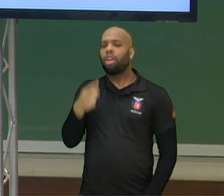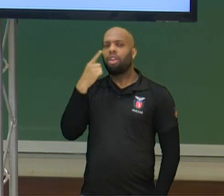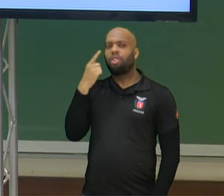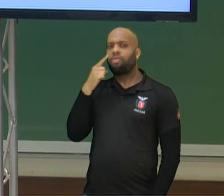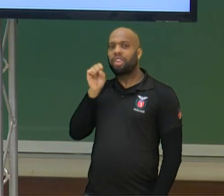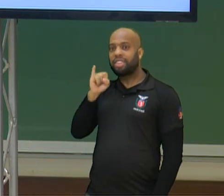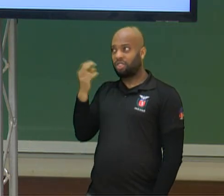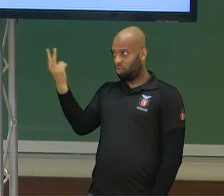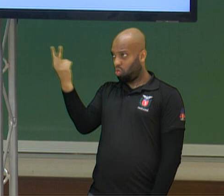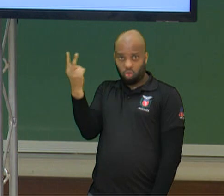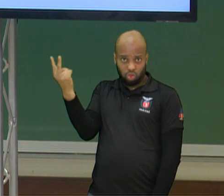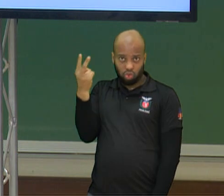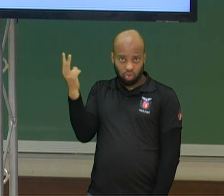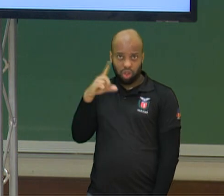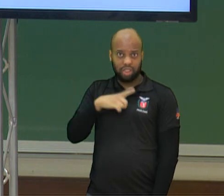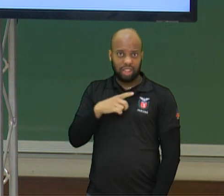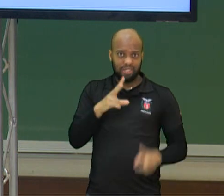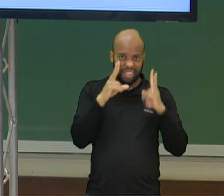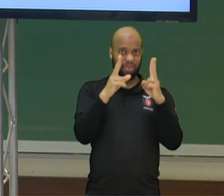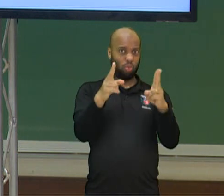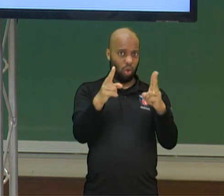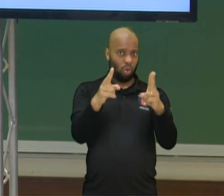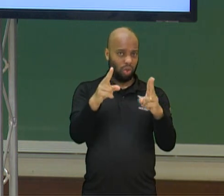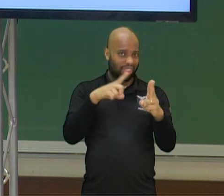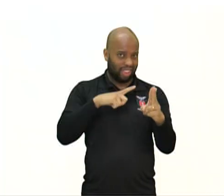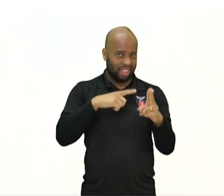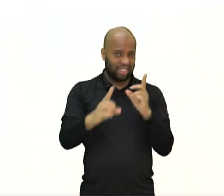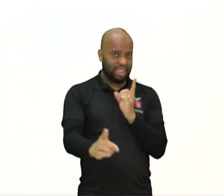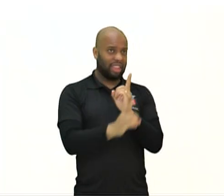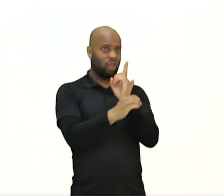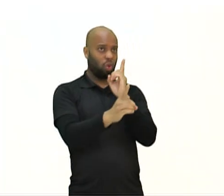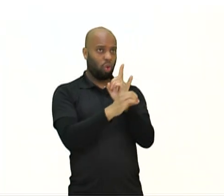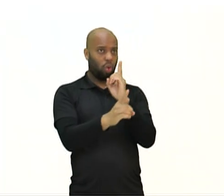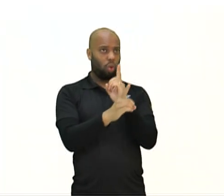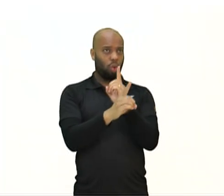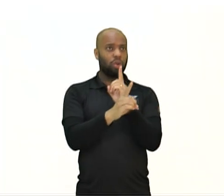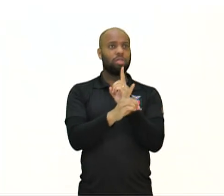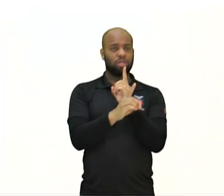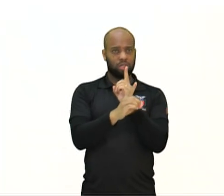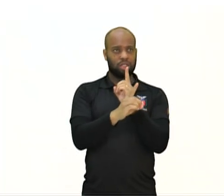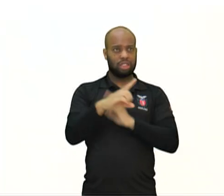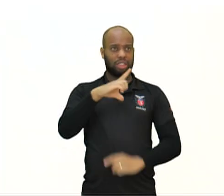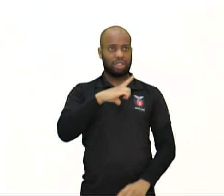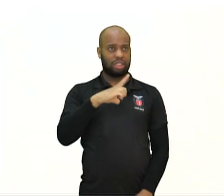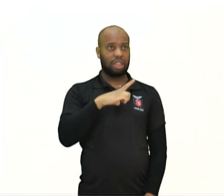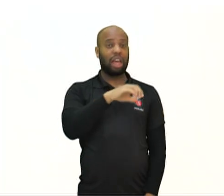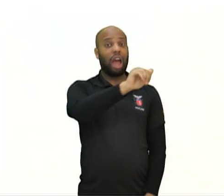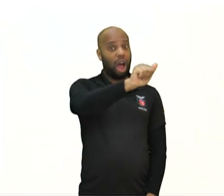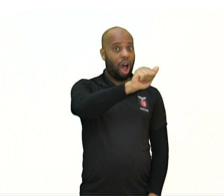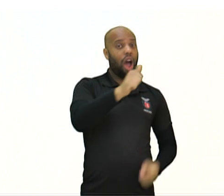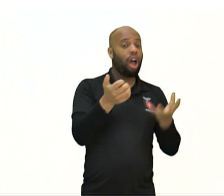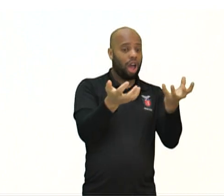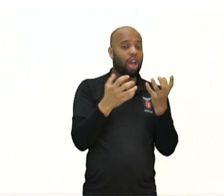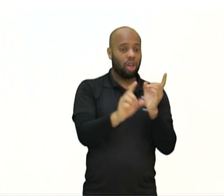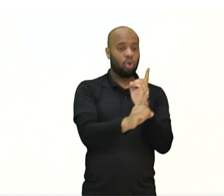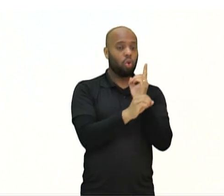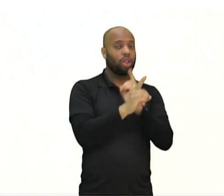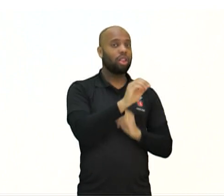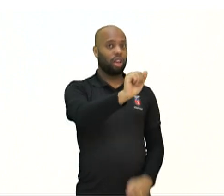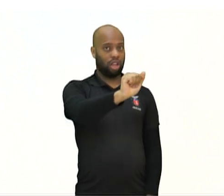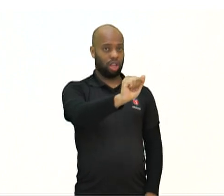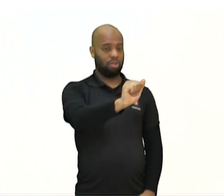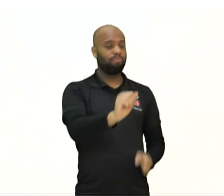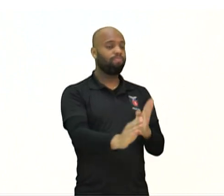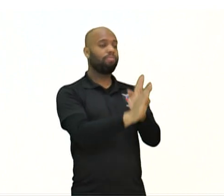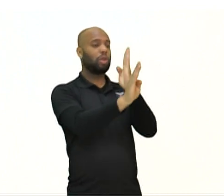esses binomiais são iguais. Determine o valor de A na igualdade. Então, eu quero